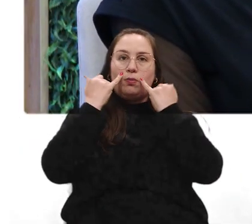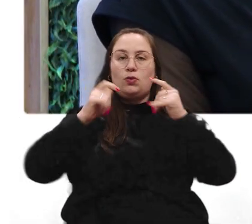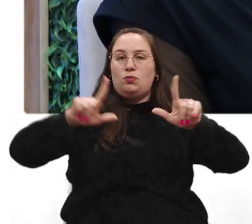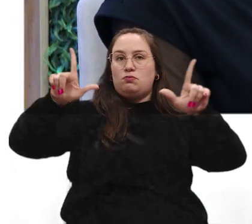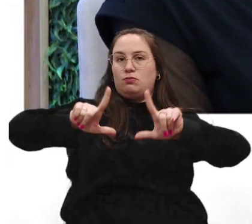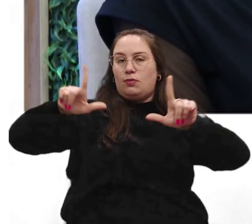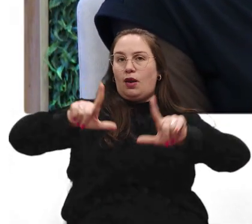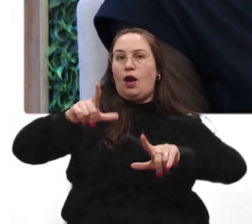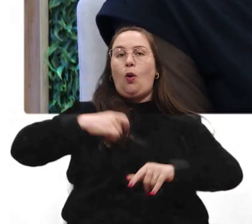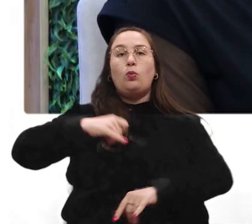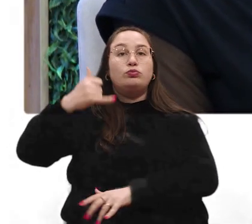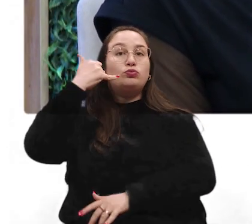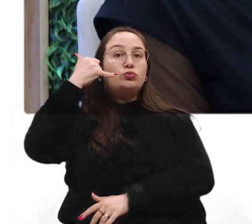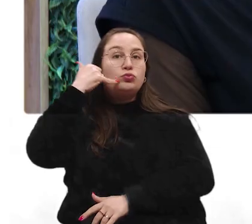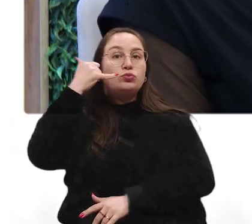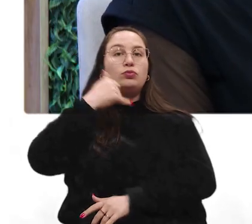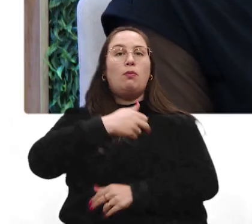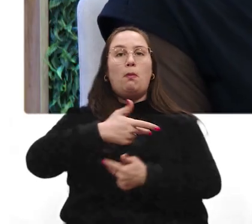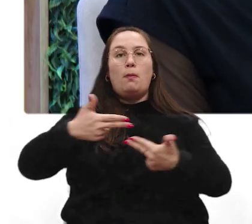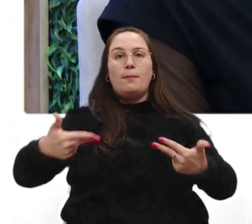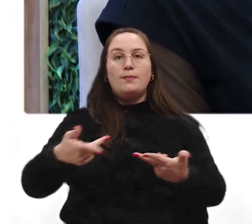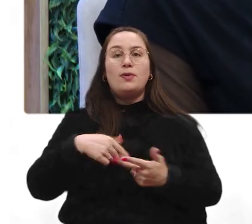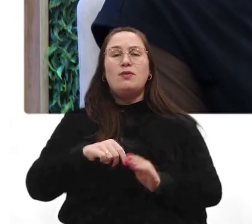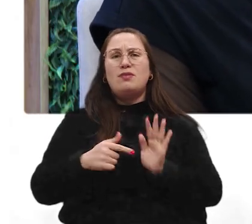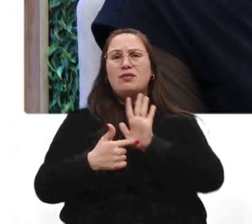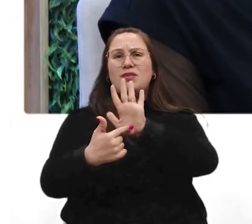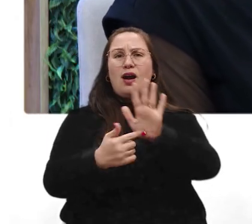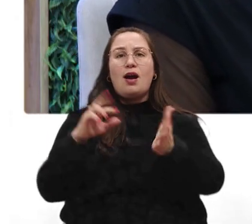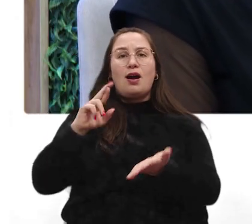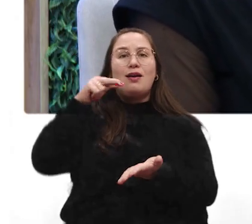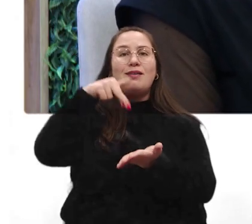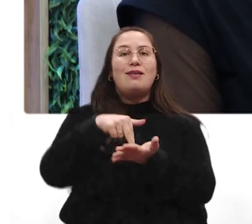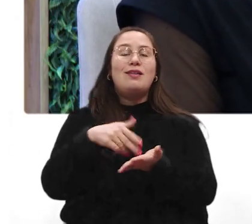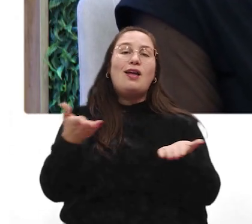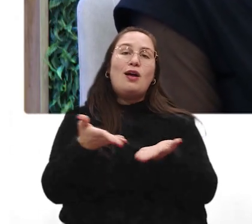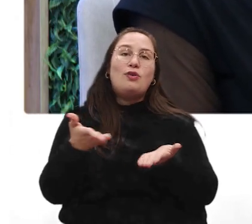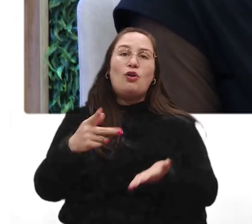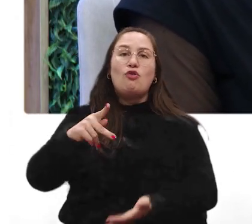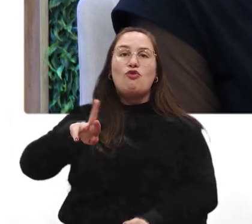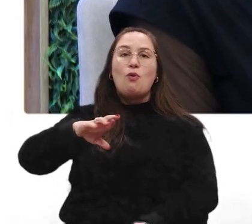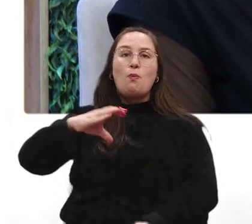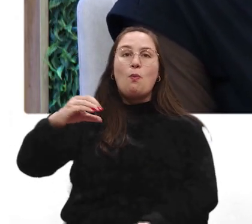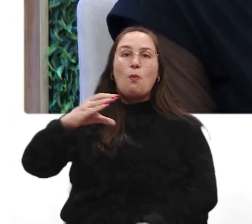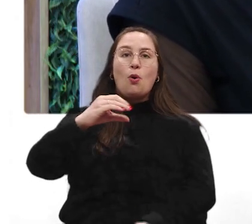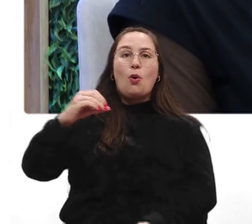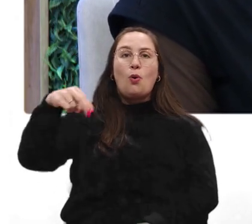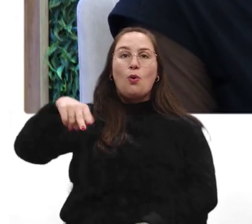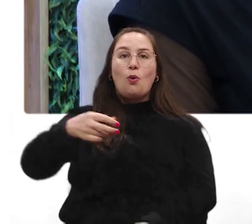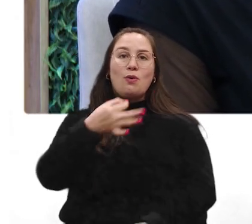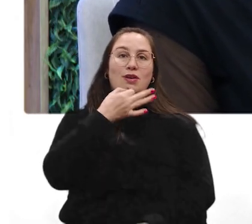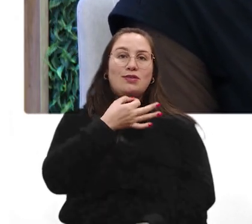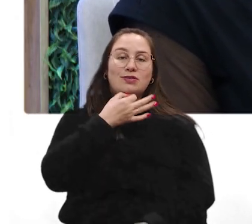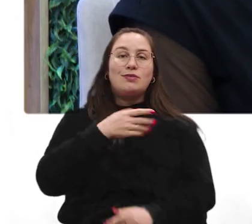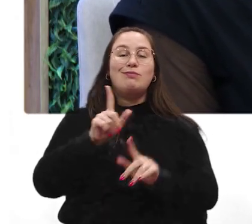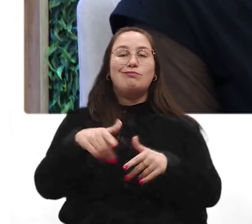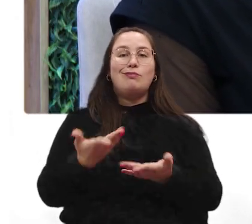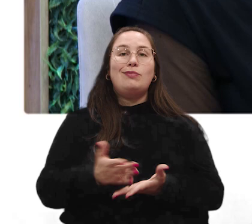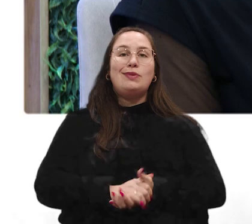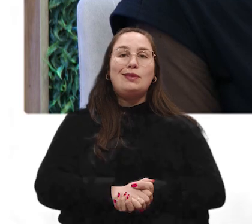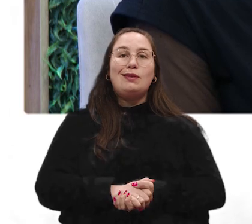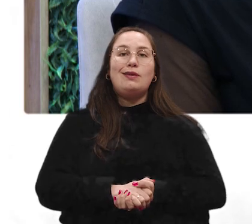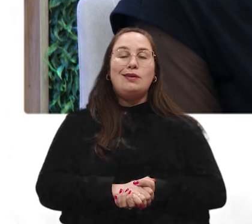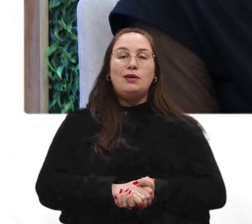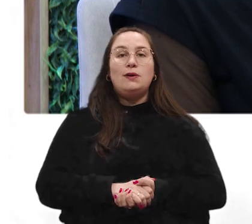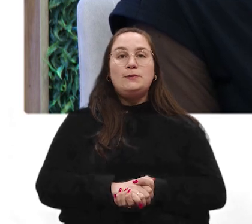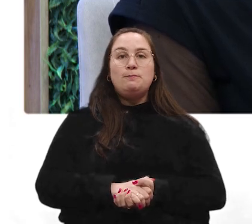informações ali de onde ligar, telefones, mas eu queria que tu trouxesse um pouco da realidade do PROCON hoje em Caxias do Sul. Pois é, a